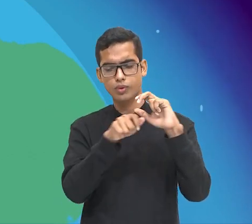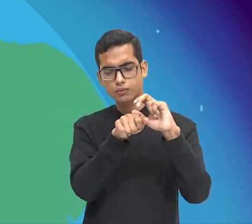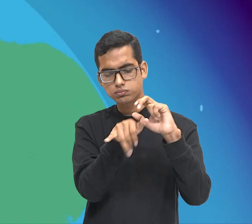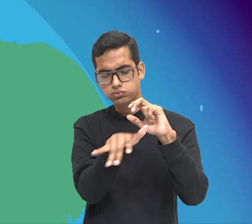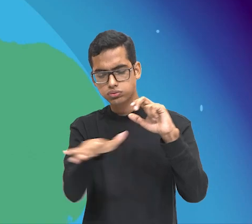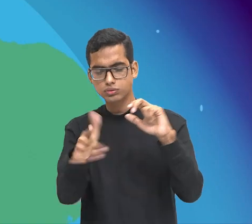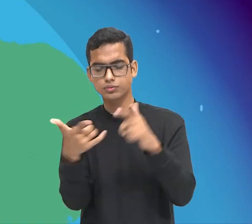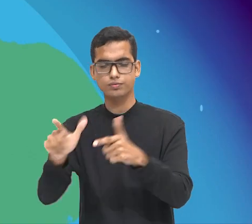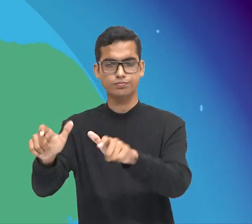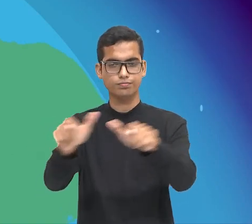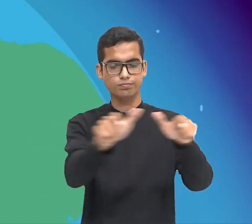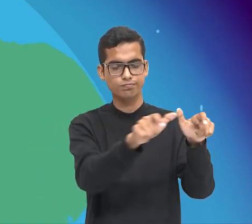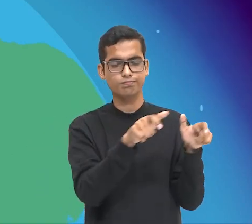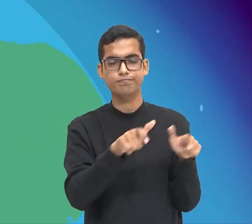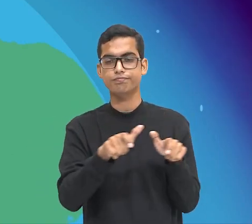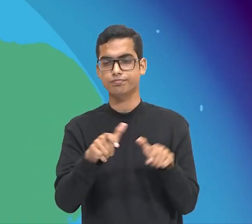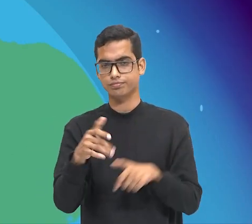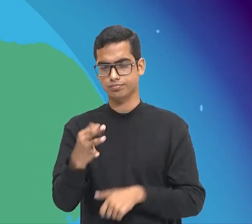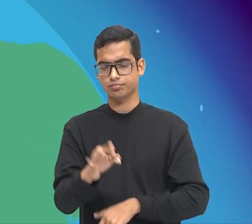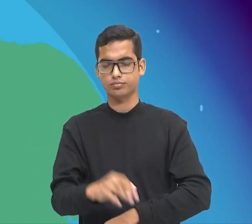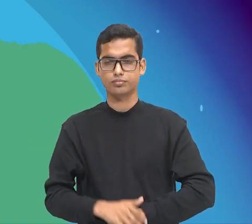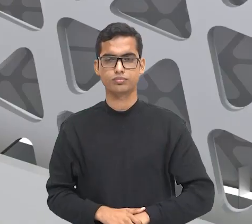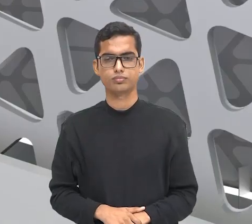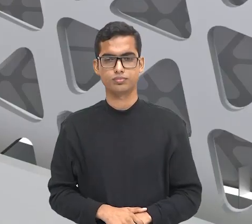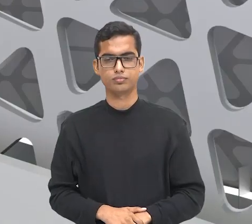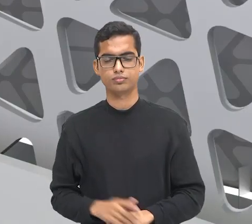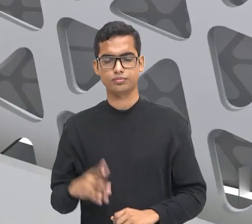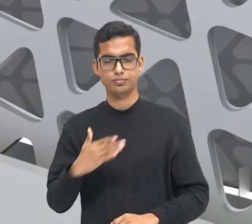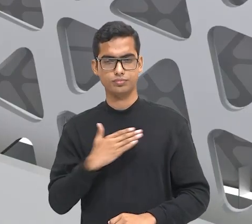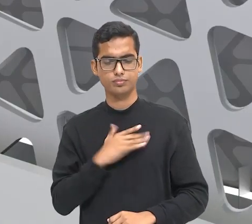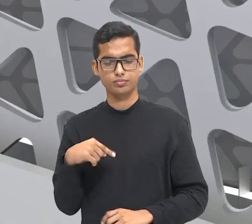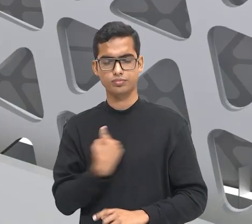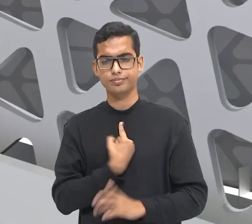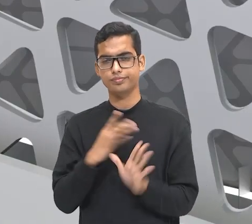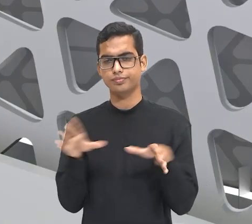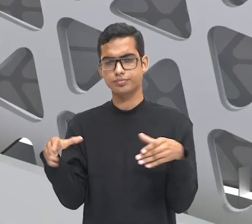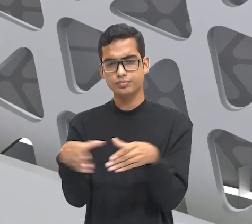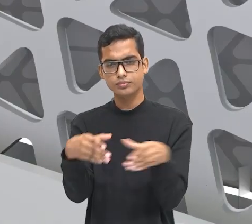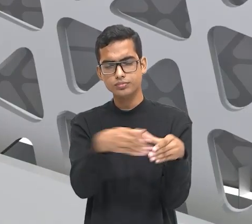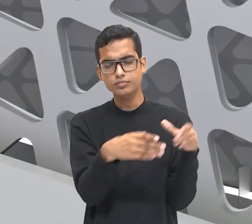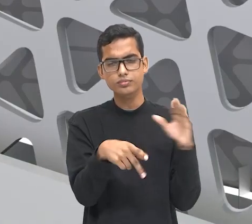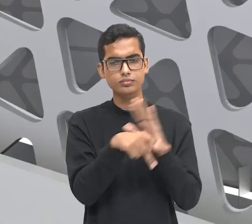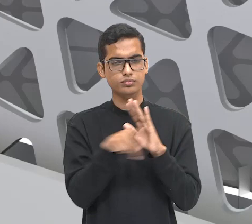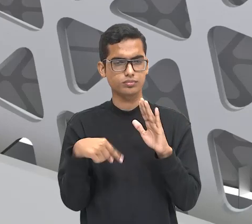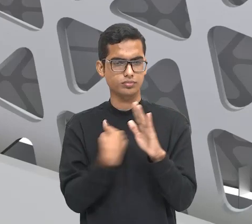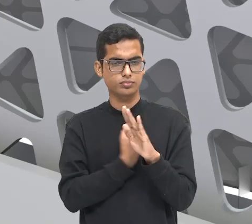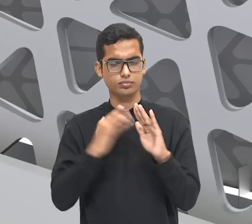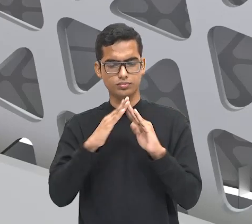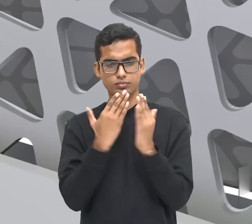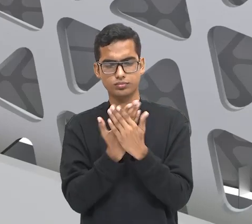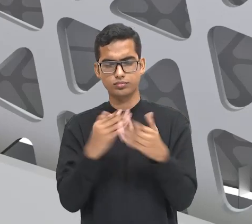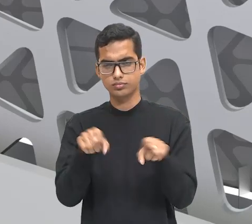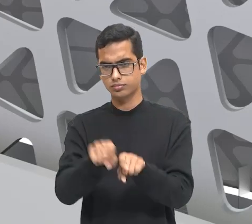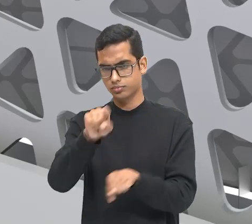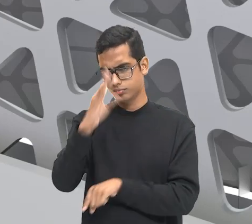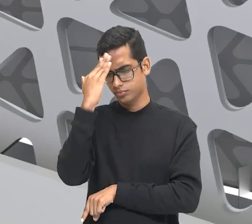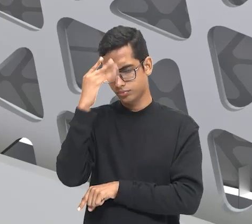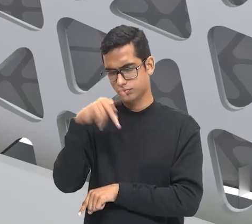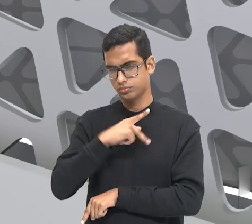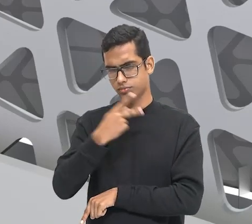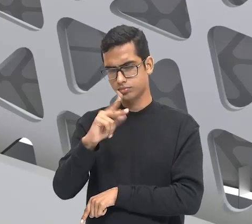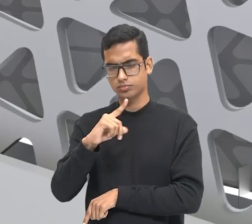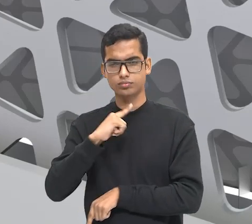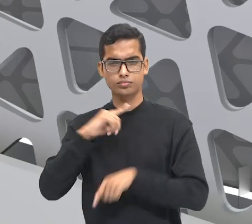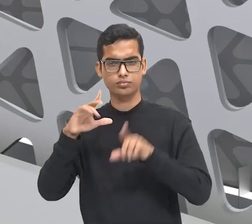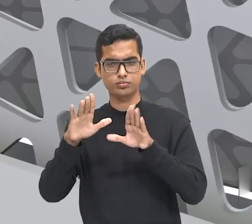para as outras localidades, certo? Para as nossas turmas, onde nós temos lá as nossas salas de aula. Você sabe que ali onde você tem a